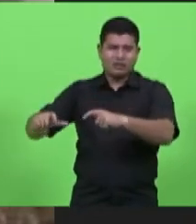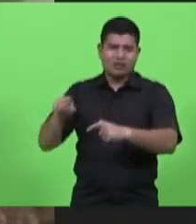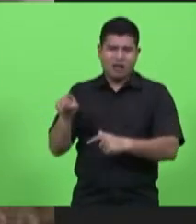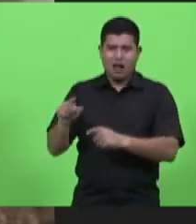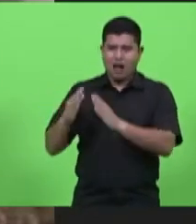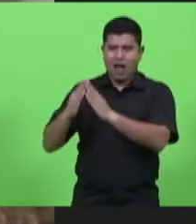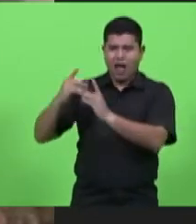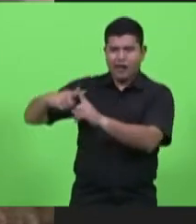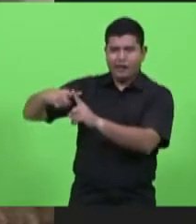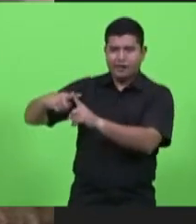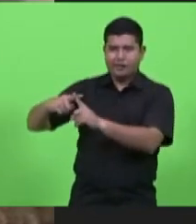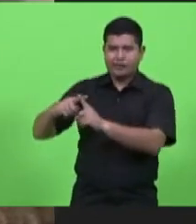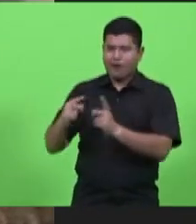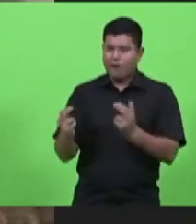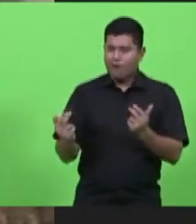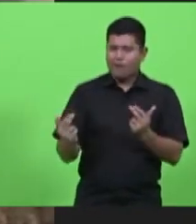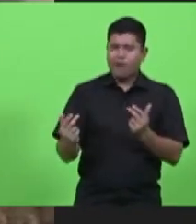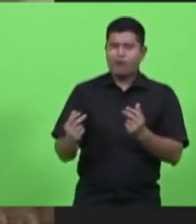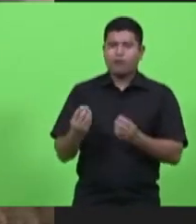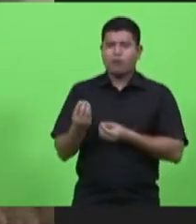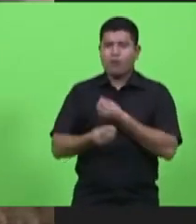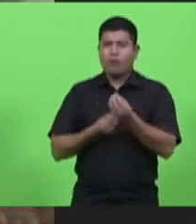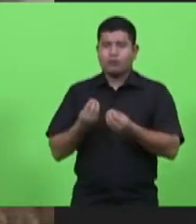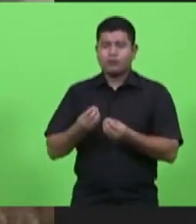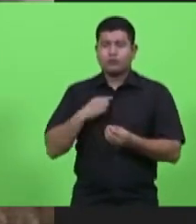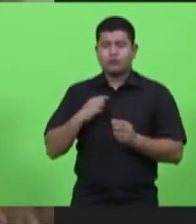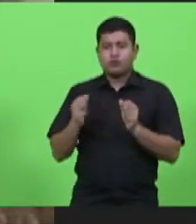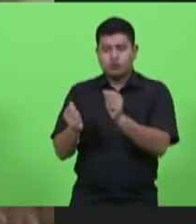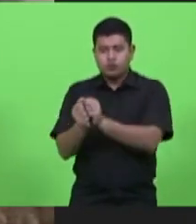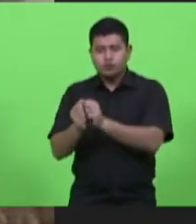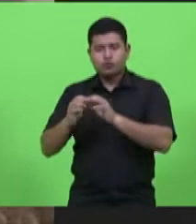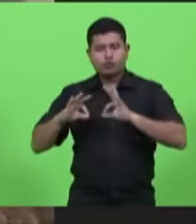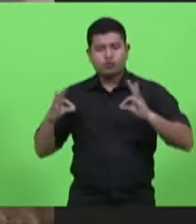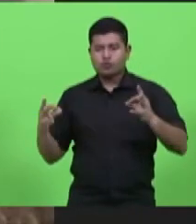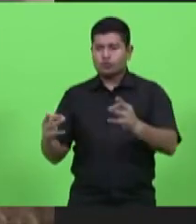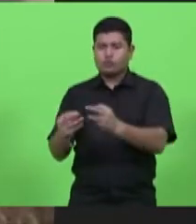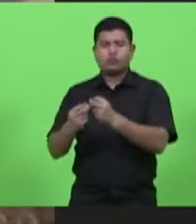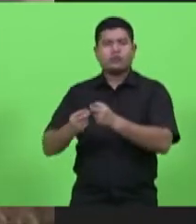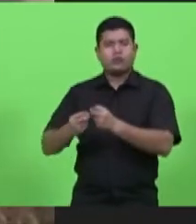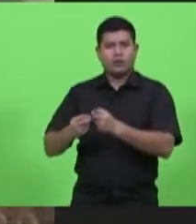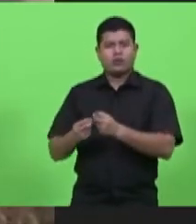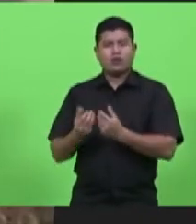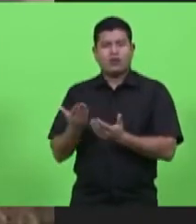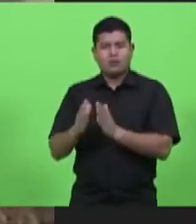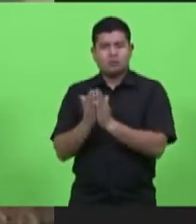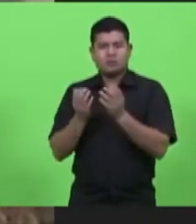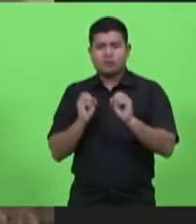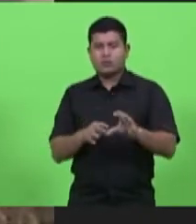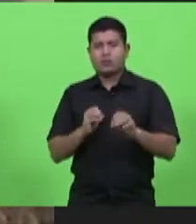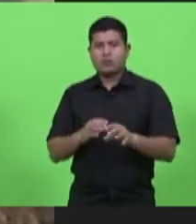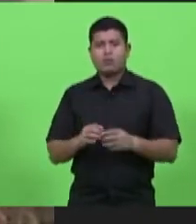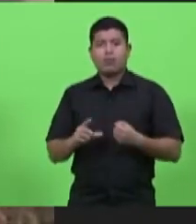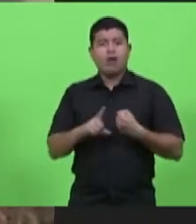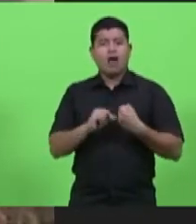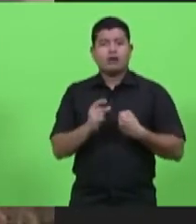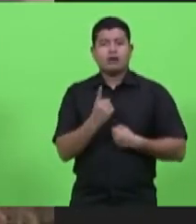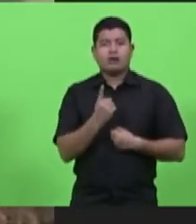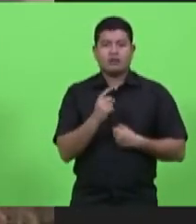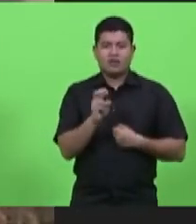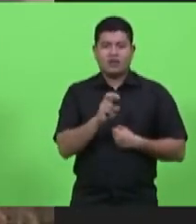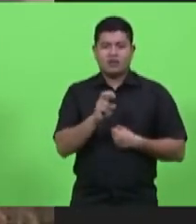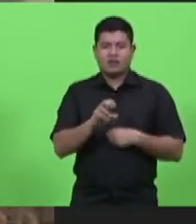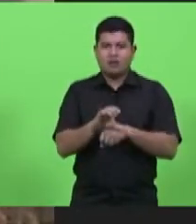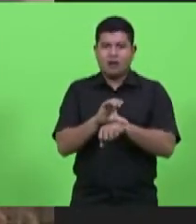suas práticas litúrgicas e os seus momentos de confraternização. O artigo 5º da Constituição é muito claro, explícito,